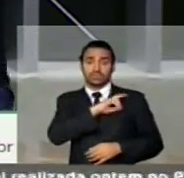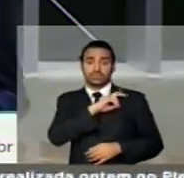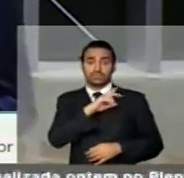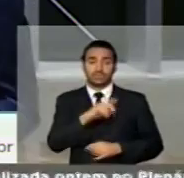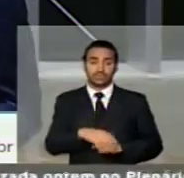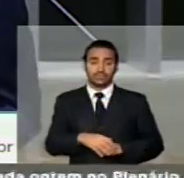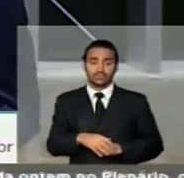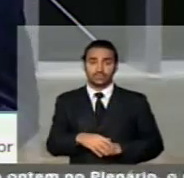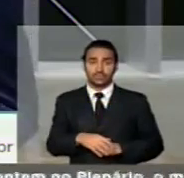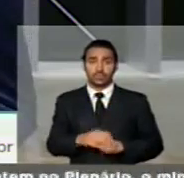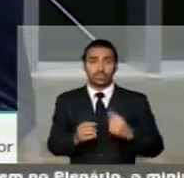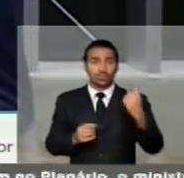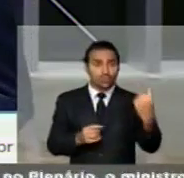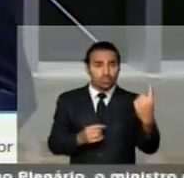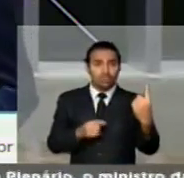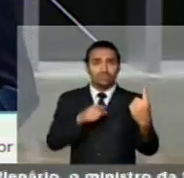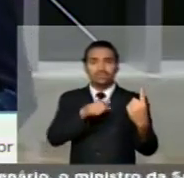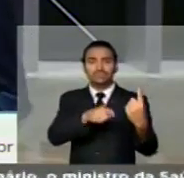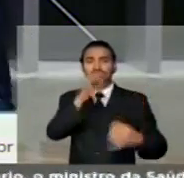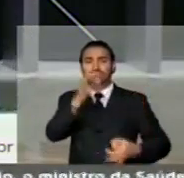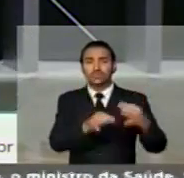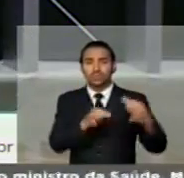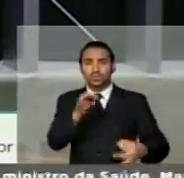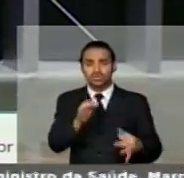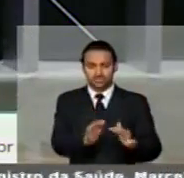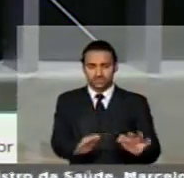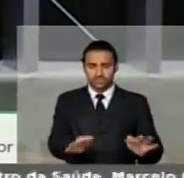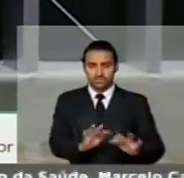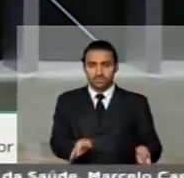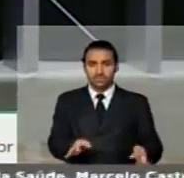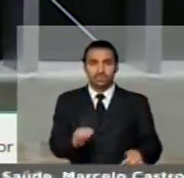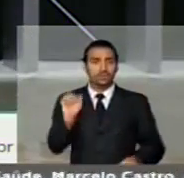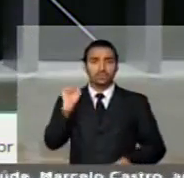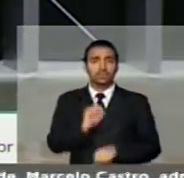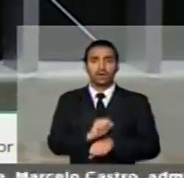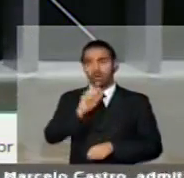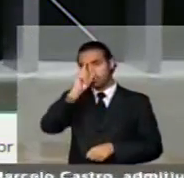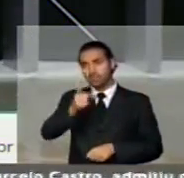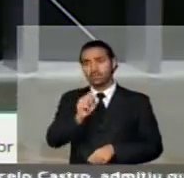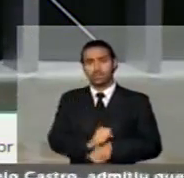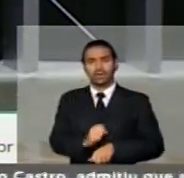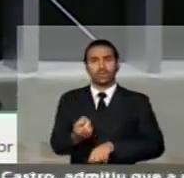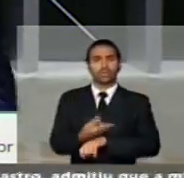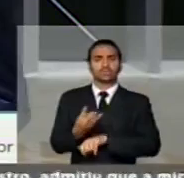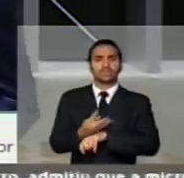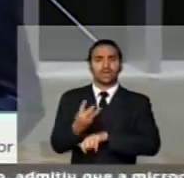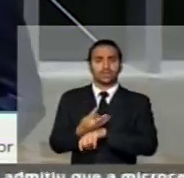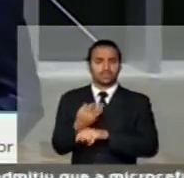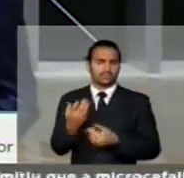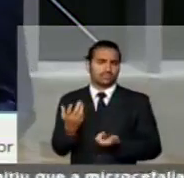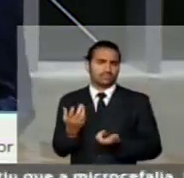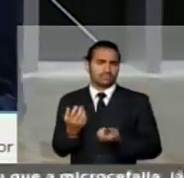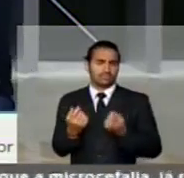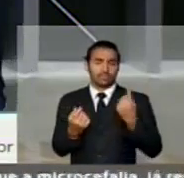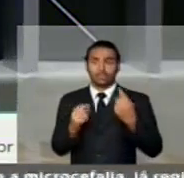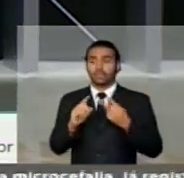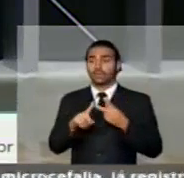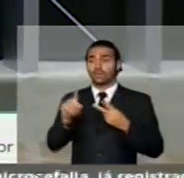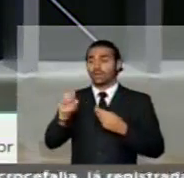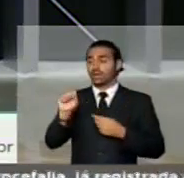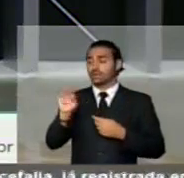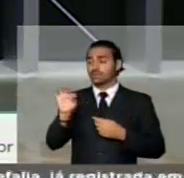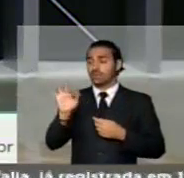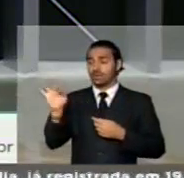todos. Um juiz de primeira instância para o processo de comunicação do país. O Supremo começa a fazer